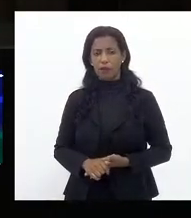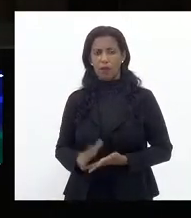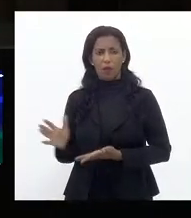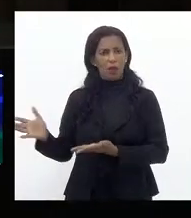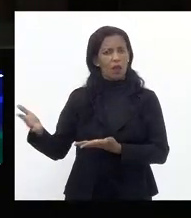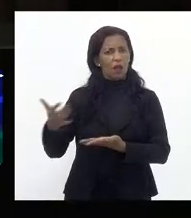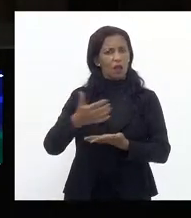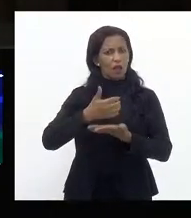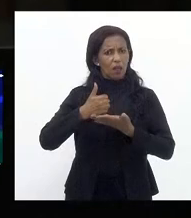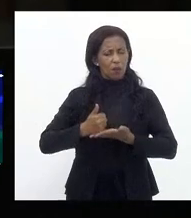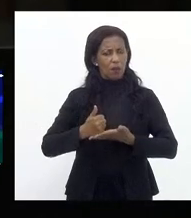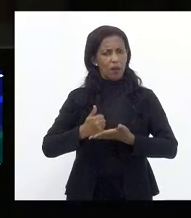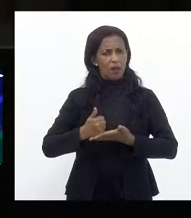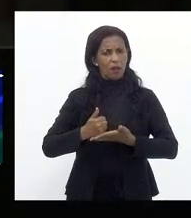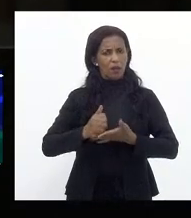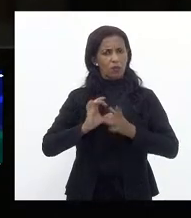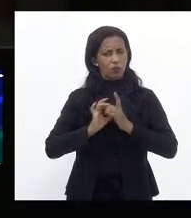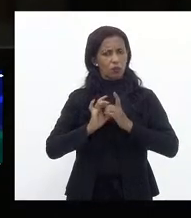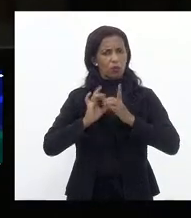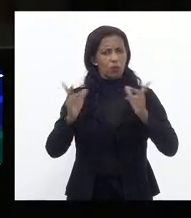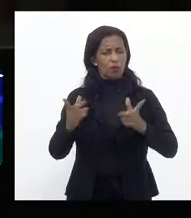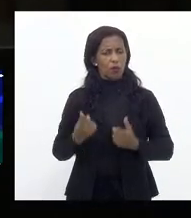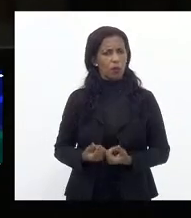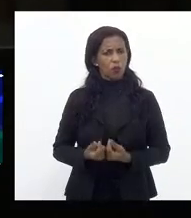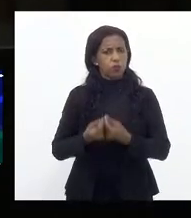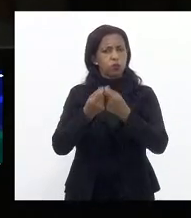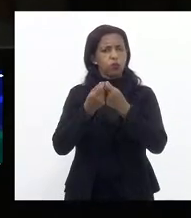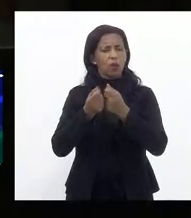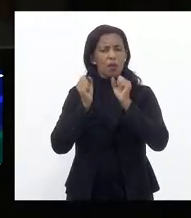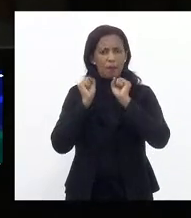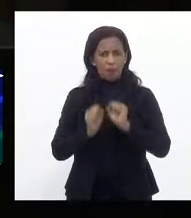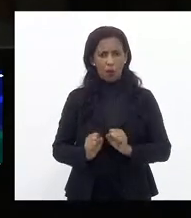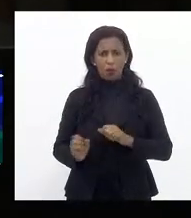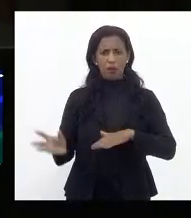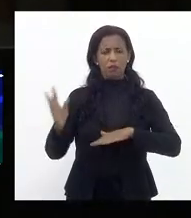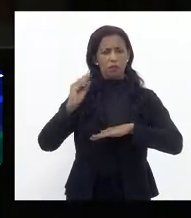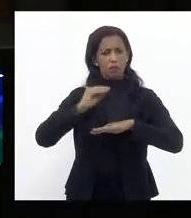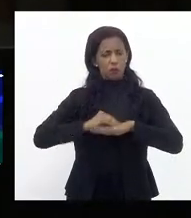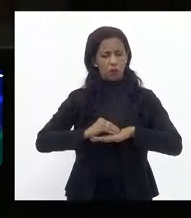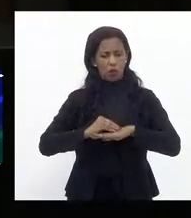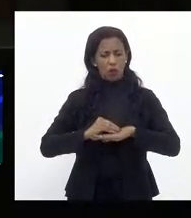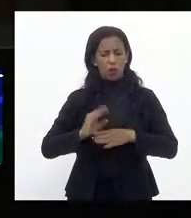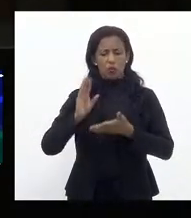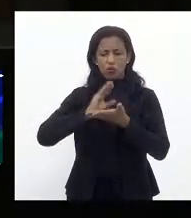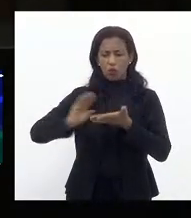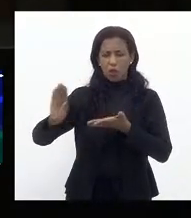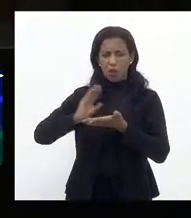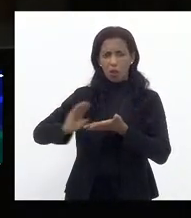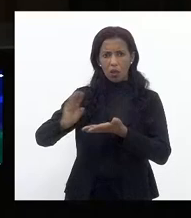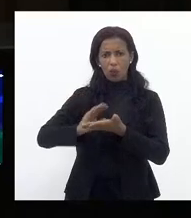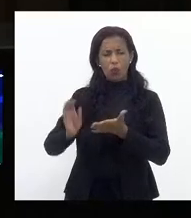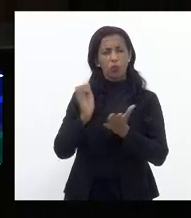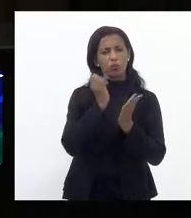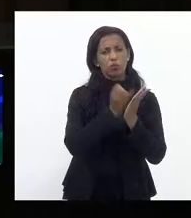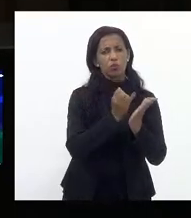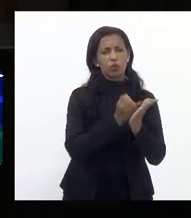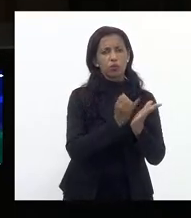recupere a sua autonomia financeira e possa colocar os recursos das suas